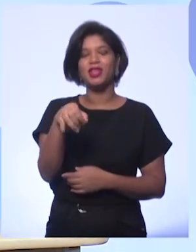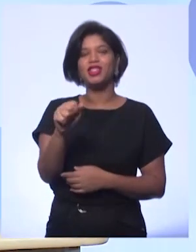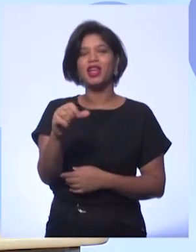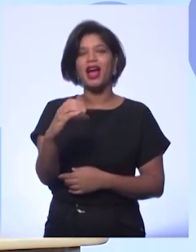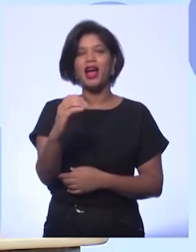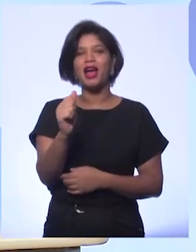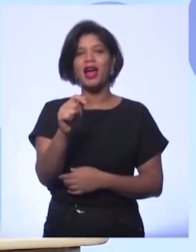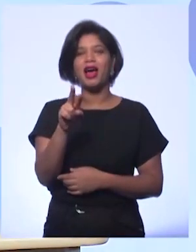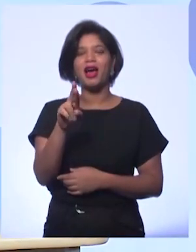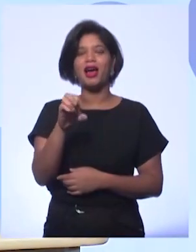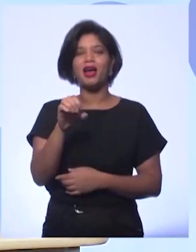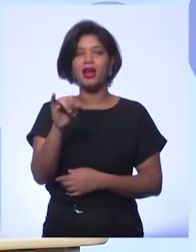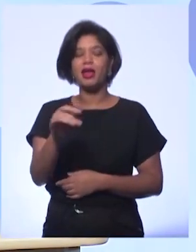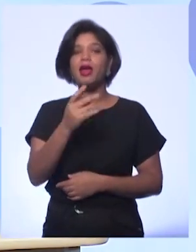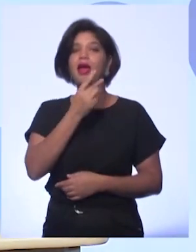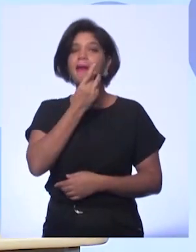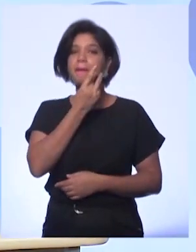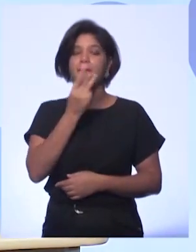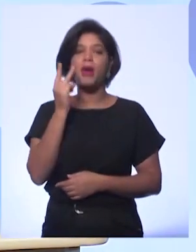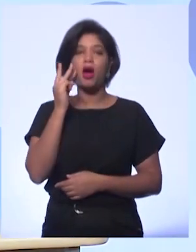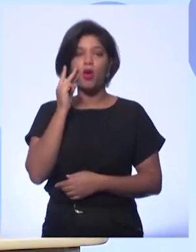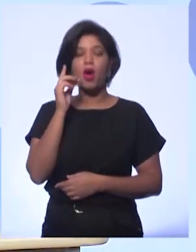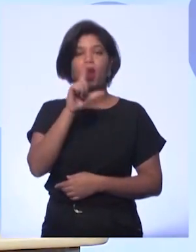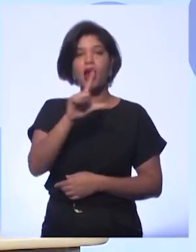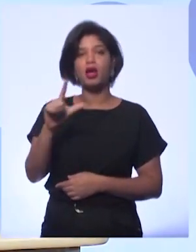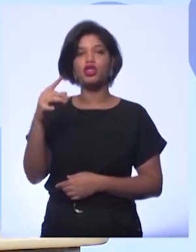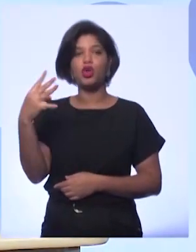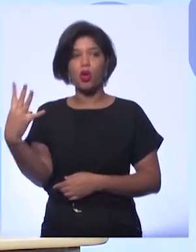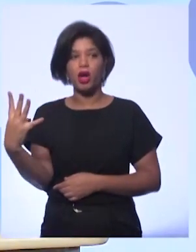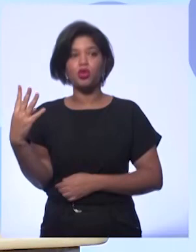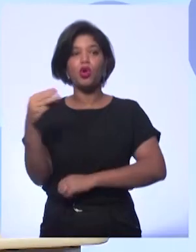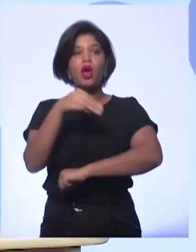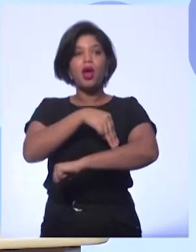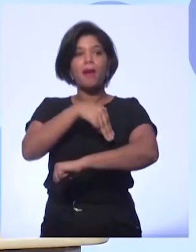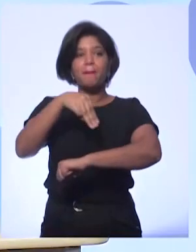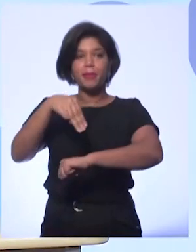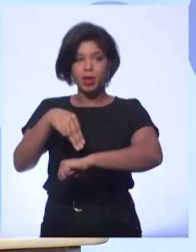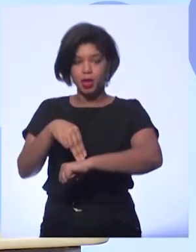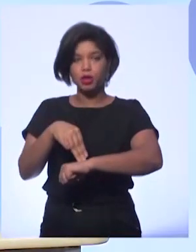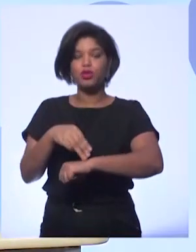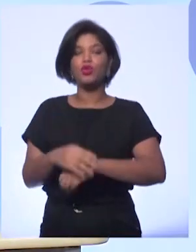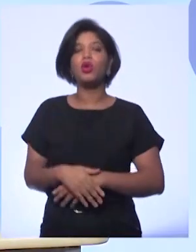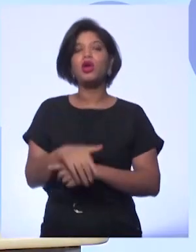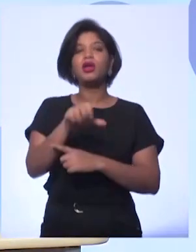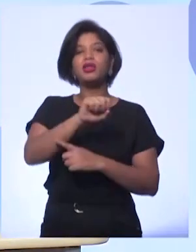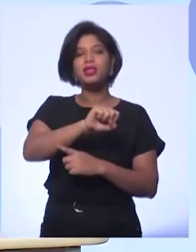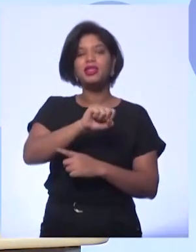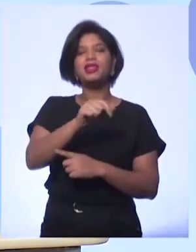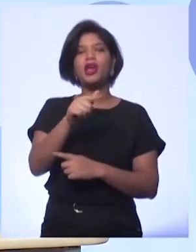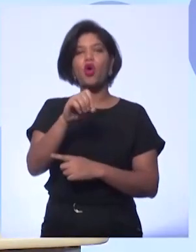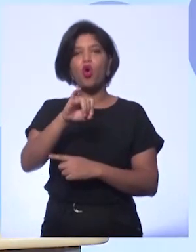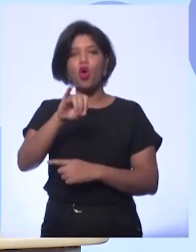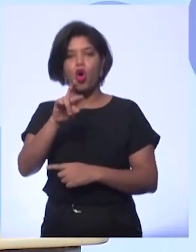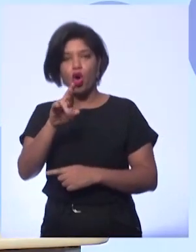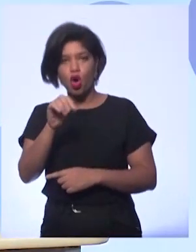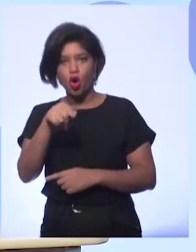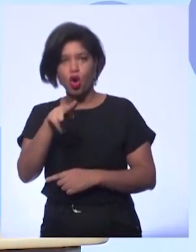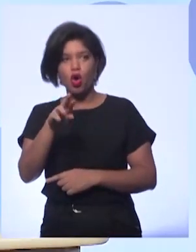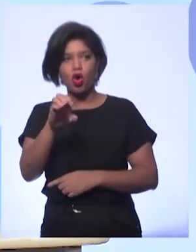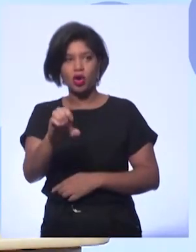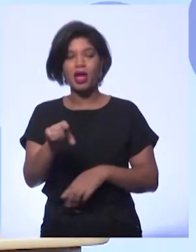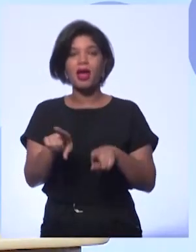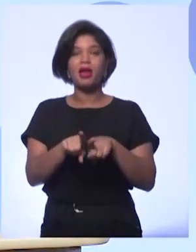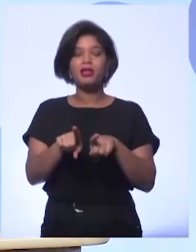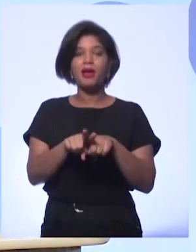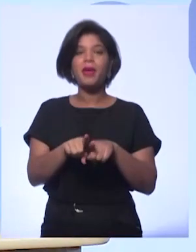Mauá, Leste 4, Miracatu, Praia Grande, São Roque, Itapecerica da Serra e Américo